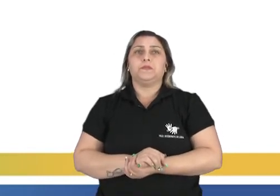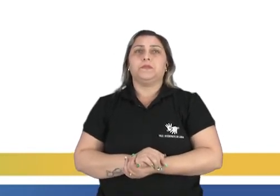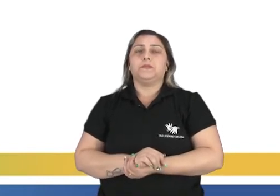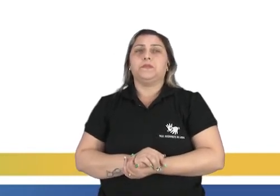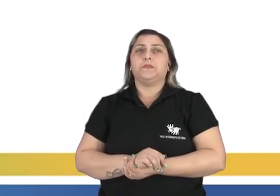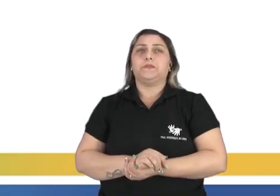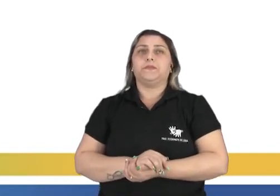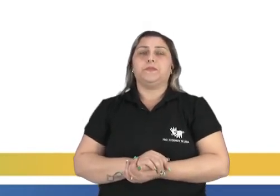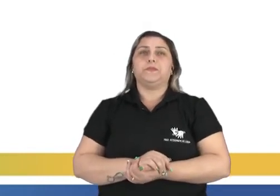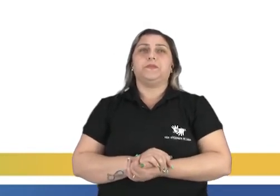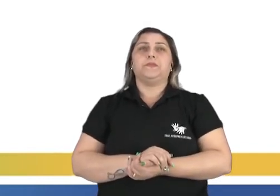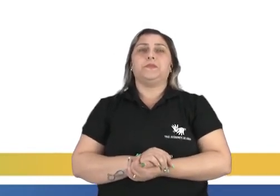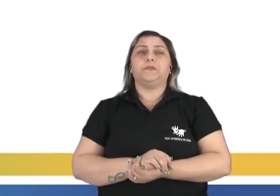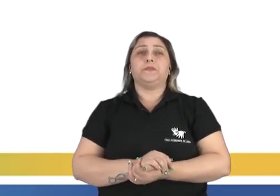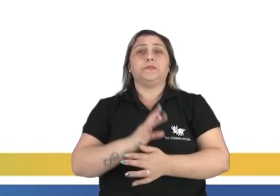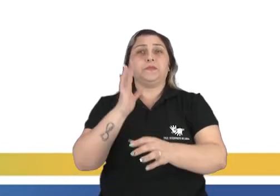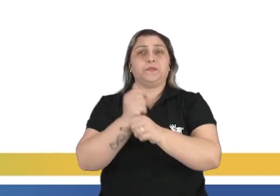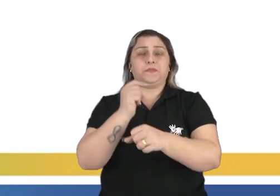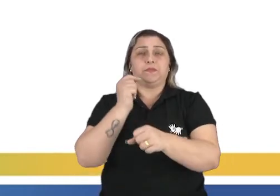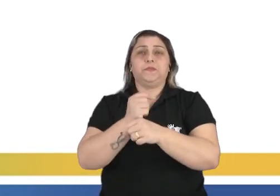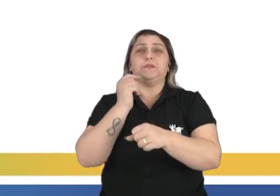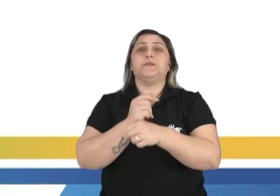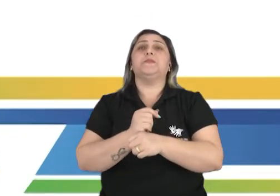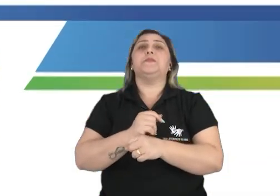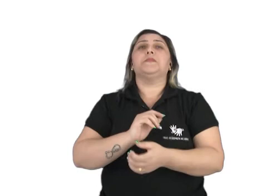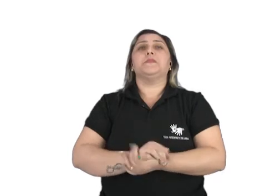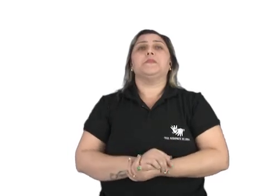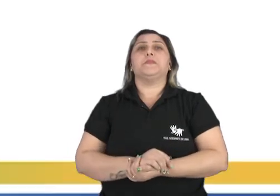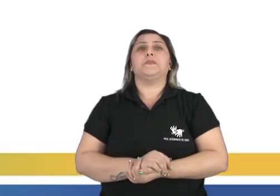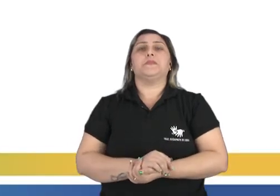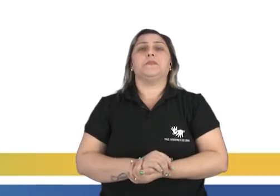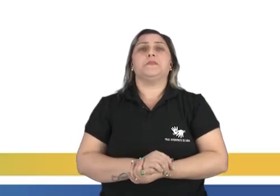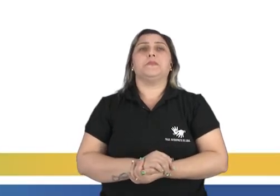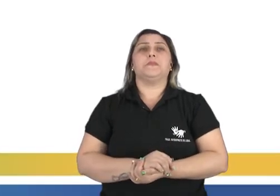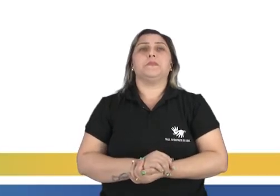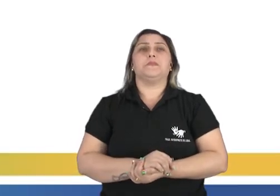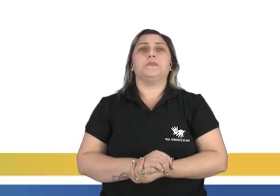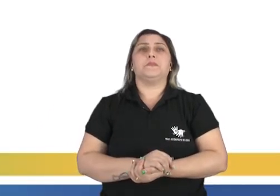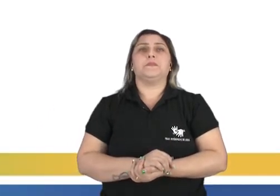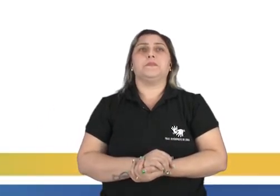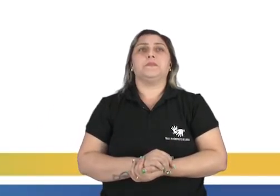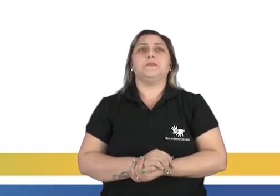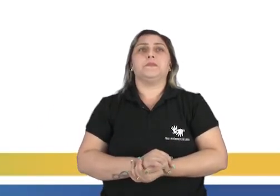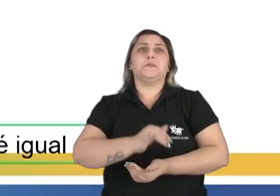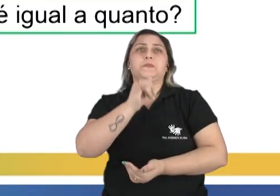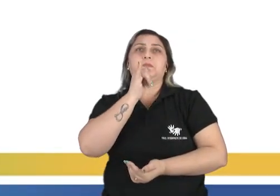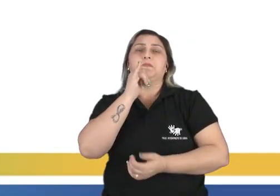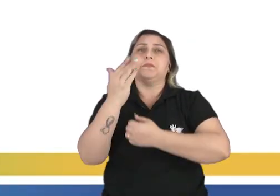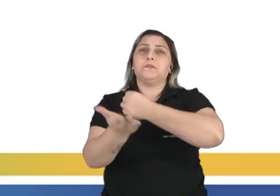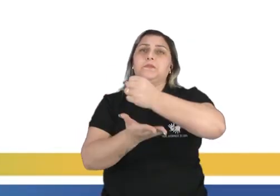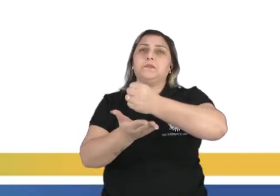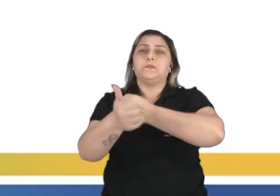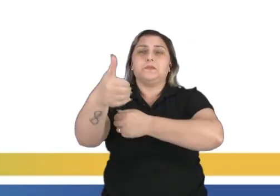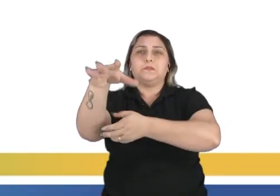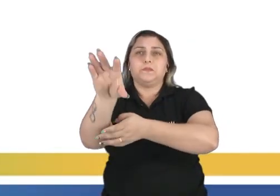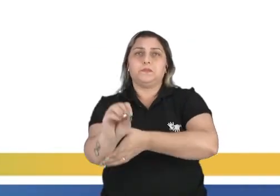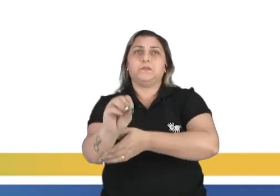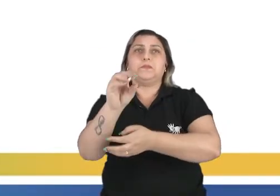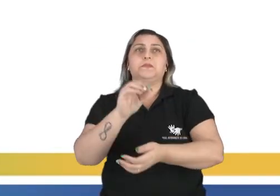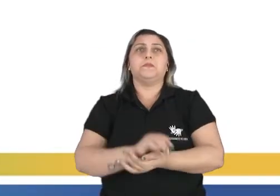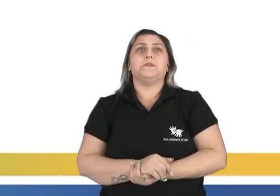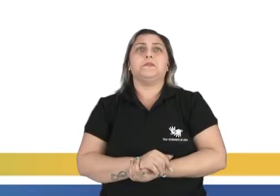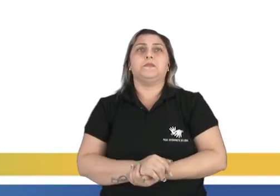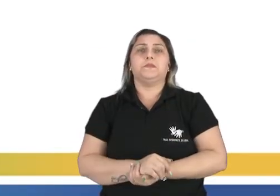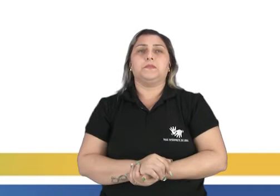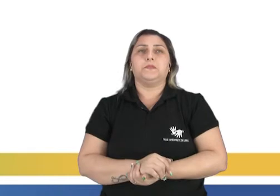5.500 gramas? E quando a gente fazer o cálculo, vai ser uma dessas opções. Então, fazendo analogia às outras formas, né, vamos